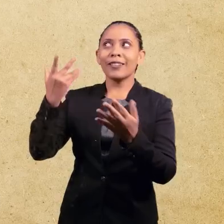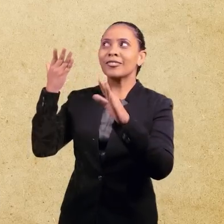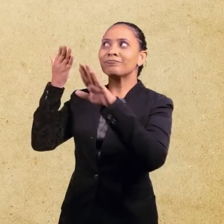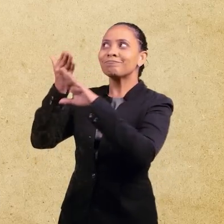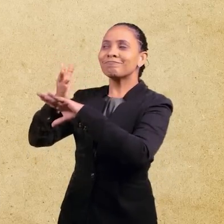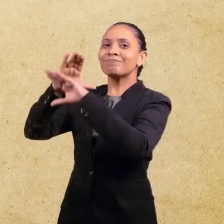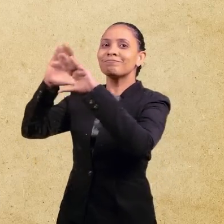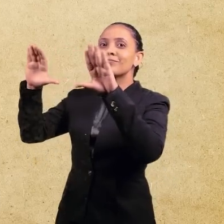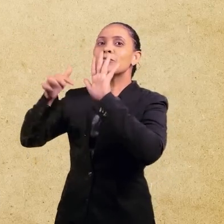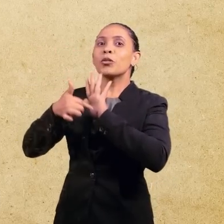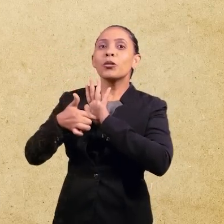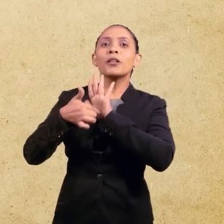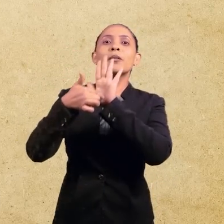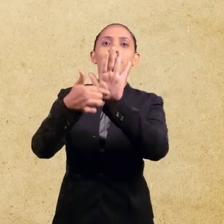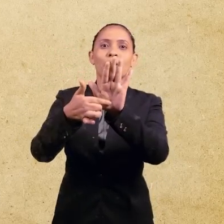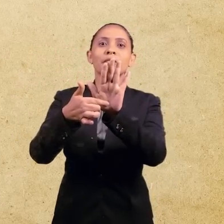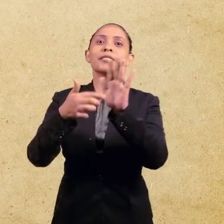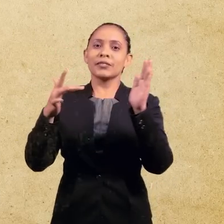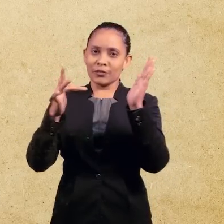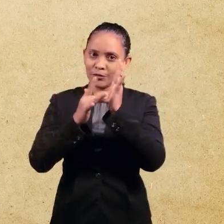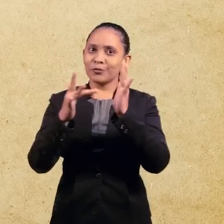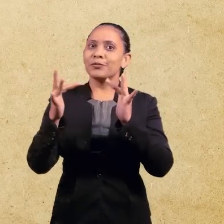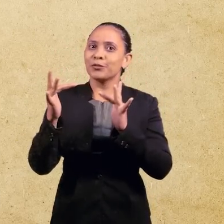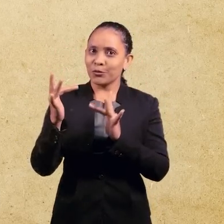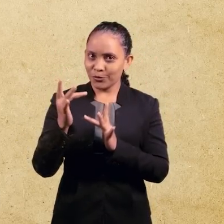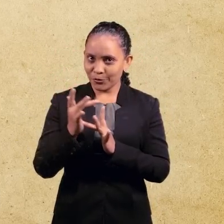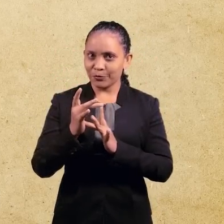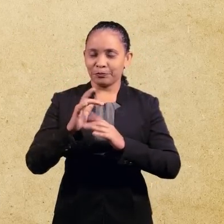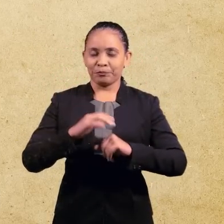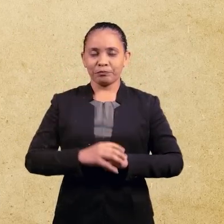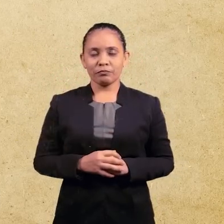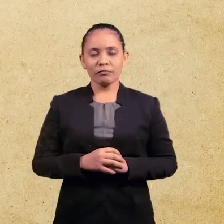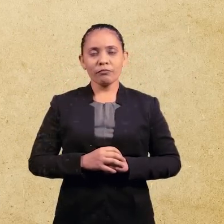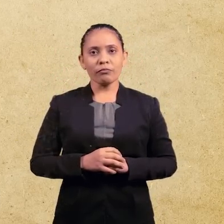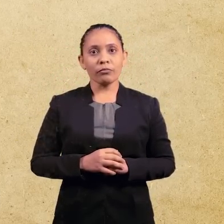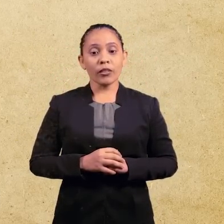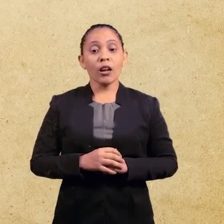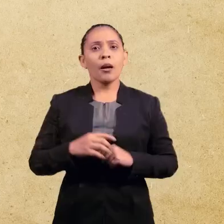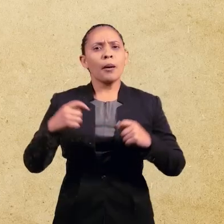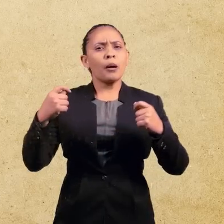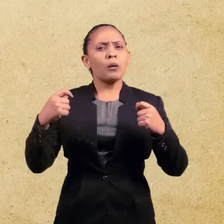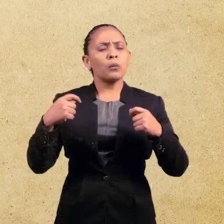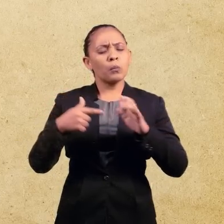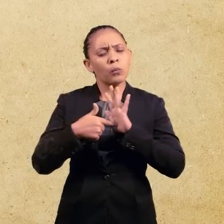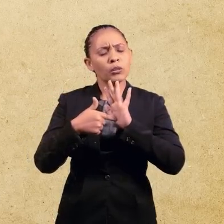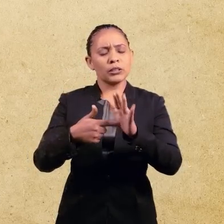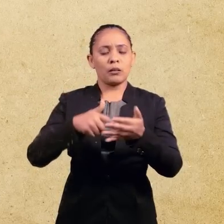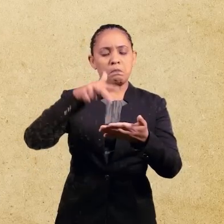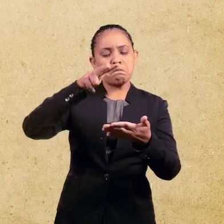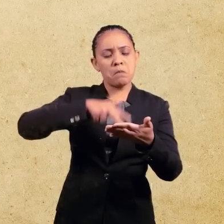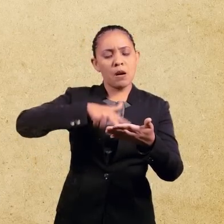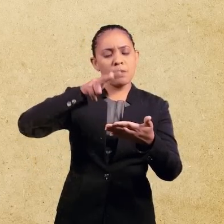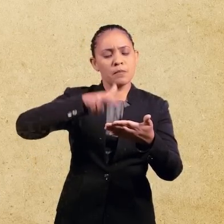mim testificam. Então, quando diz aqui examinar a Escritura,